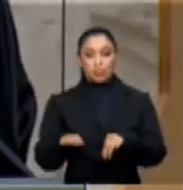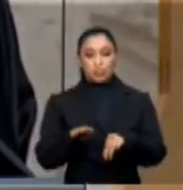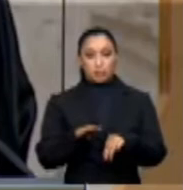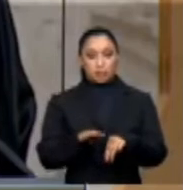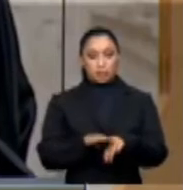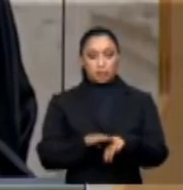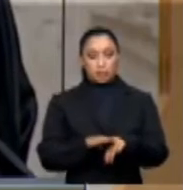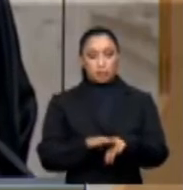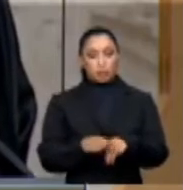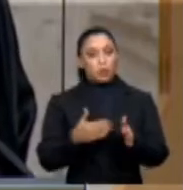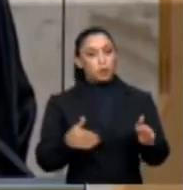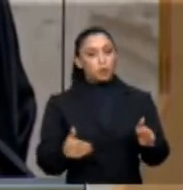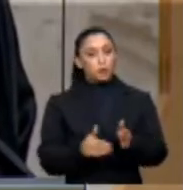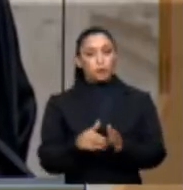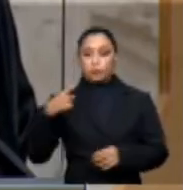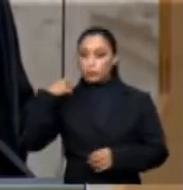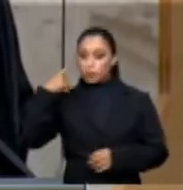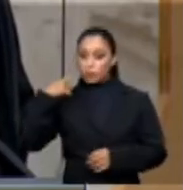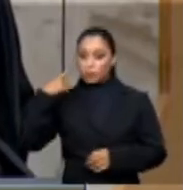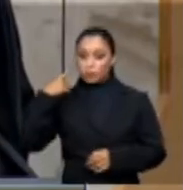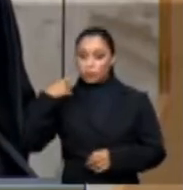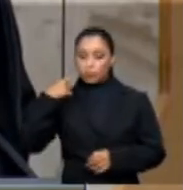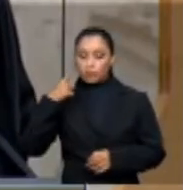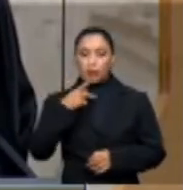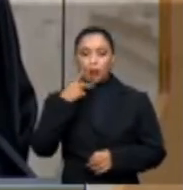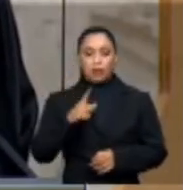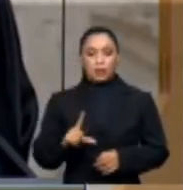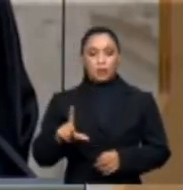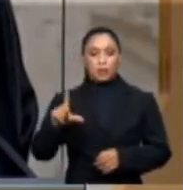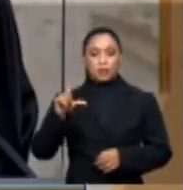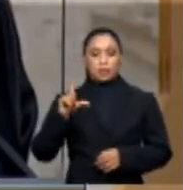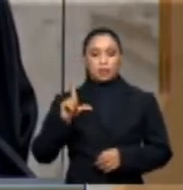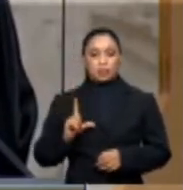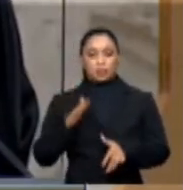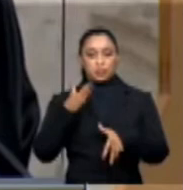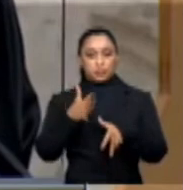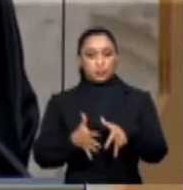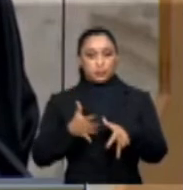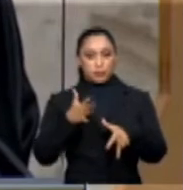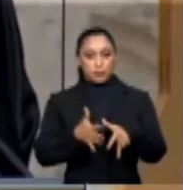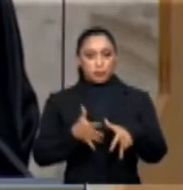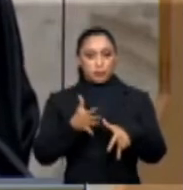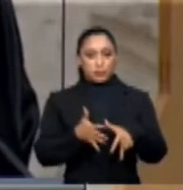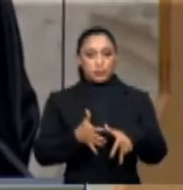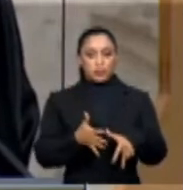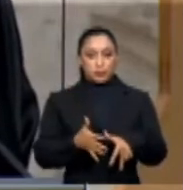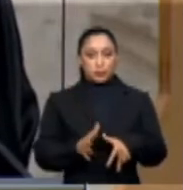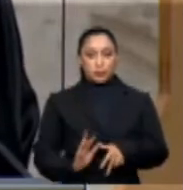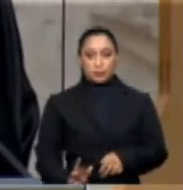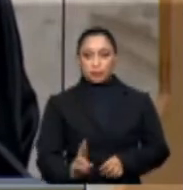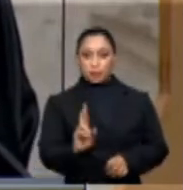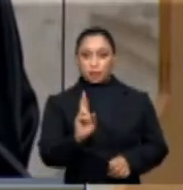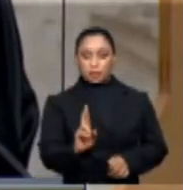os ilustres advogados que antecederam a esta fala na tribuna, na pessoa